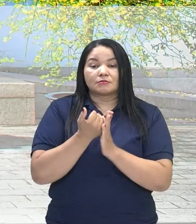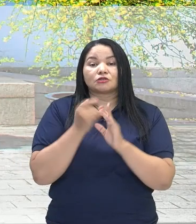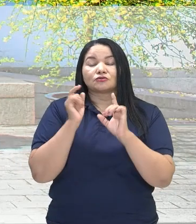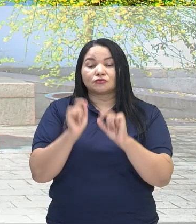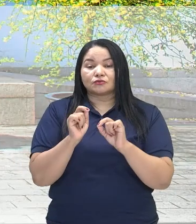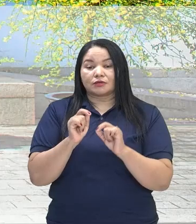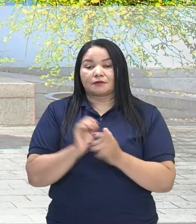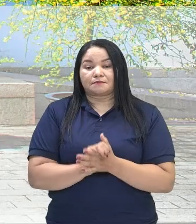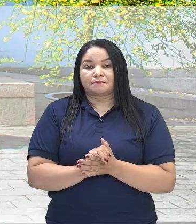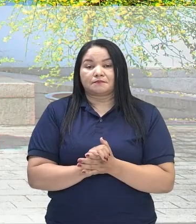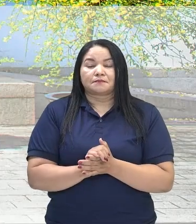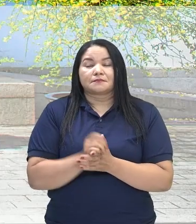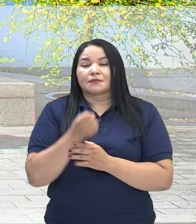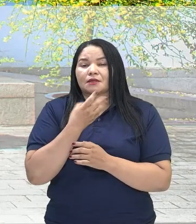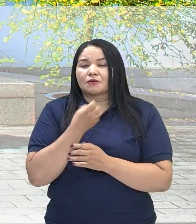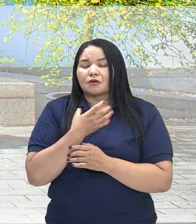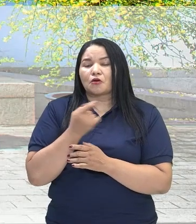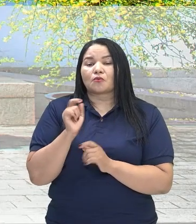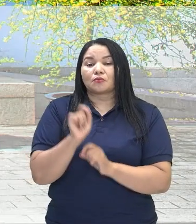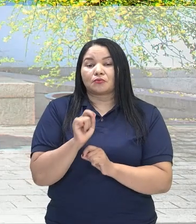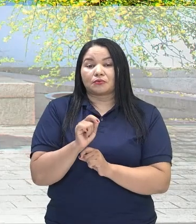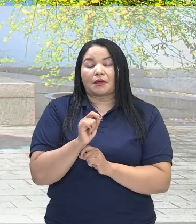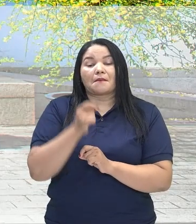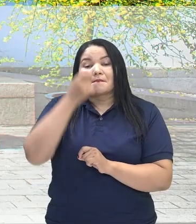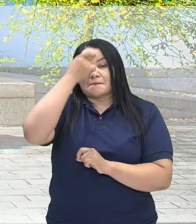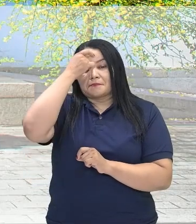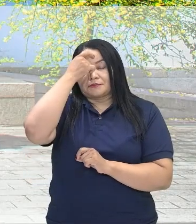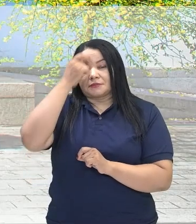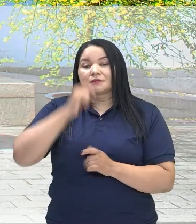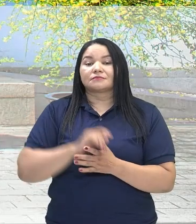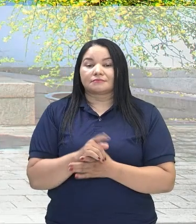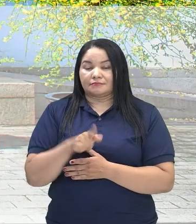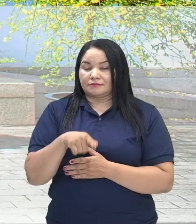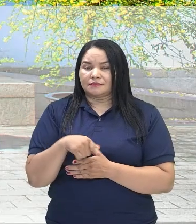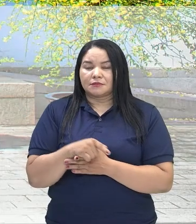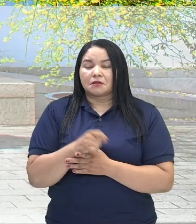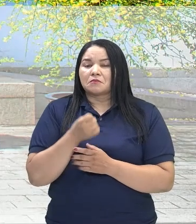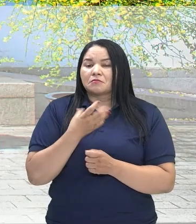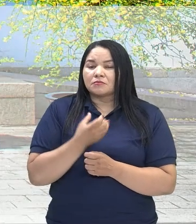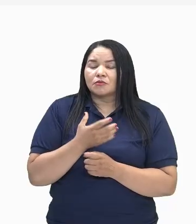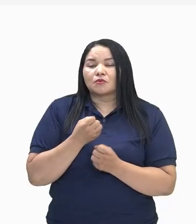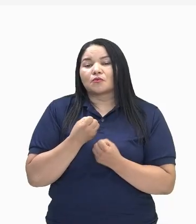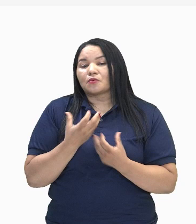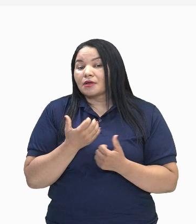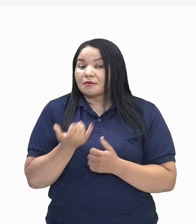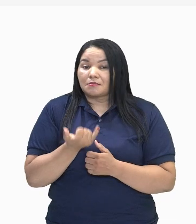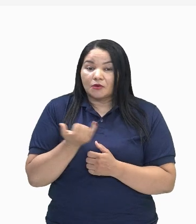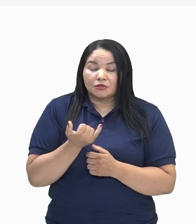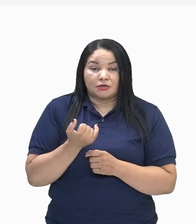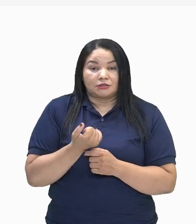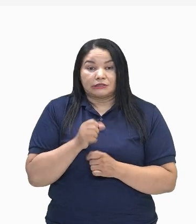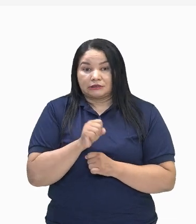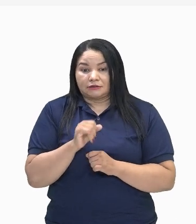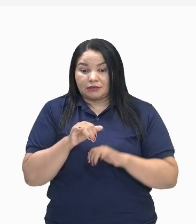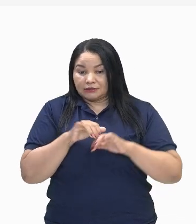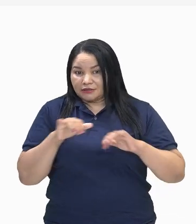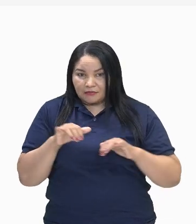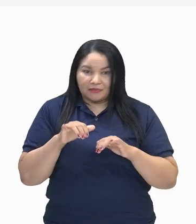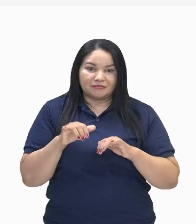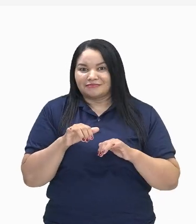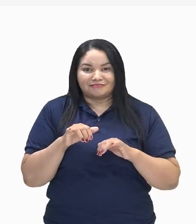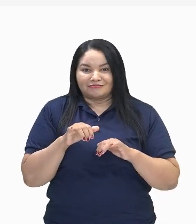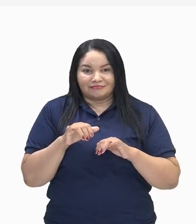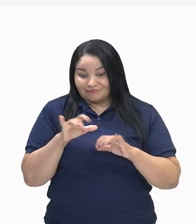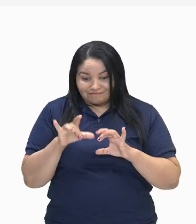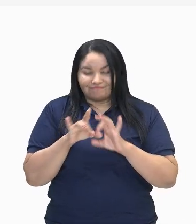benefícios mentais, que são aqueles, ligados à nossa mente, que são muito importantes, uma vez que não dá para separar aí corpo